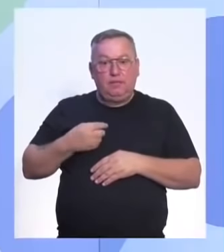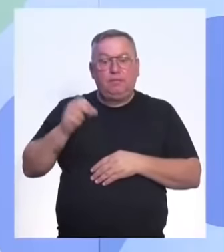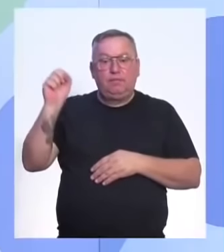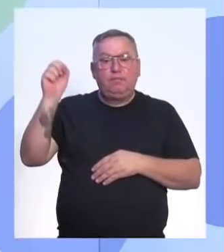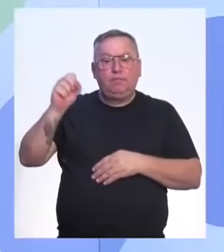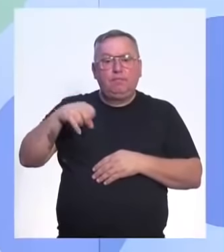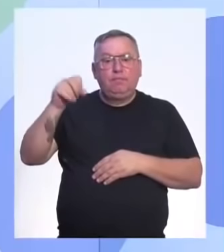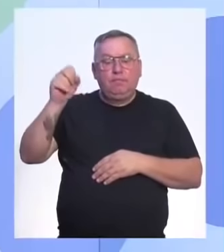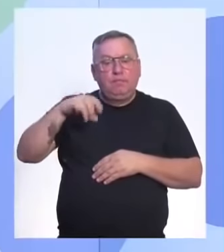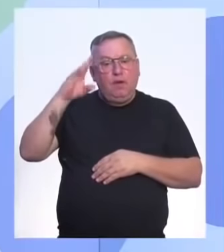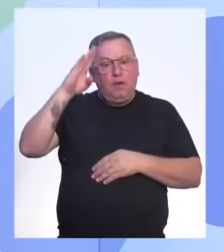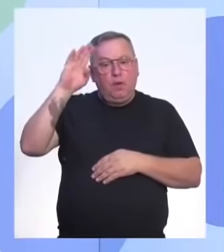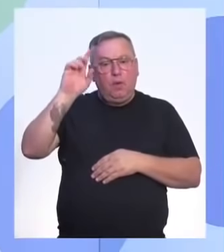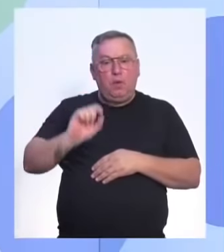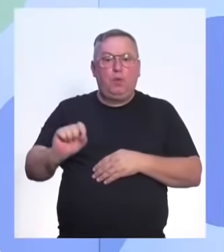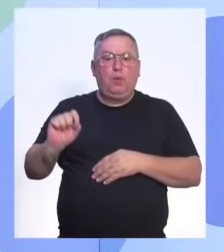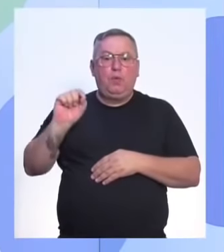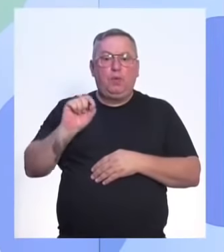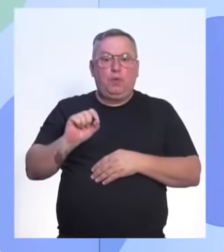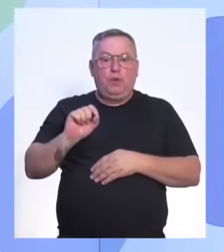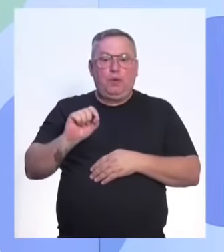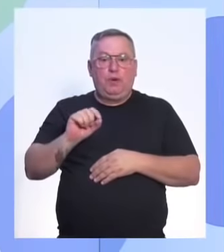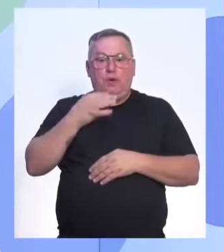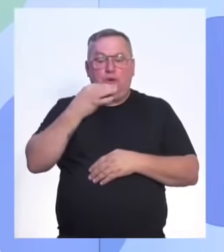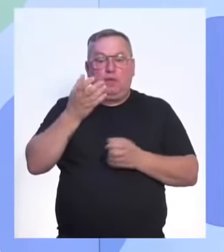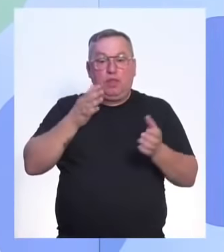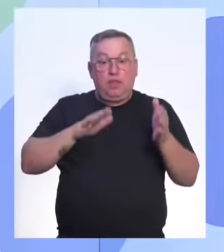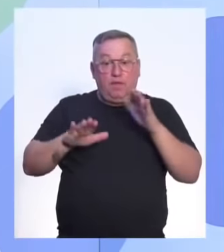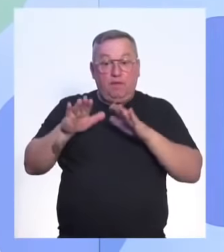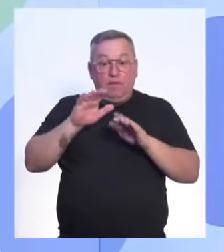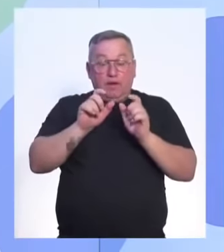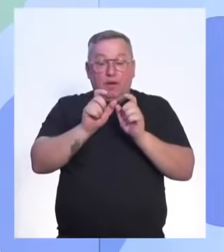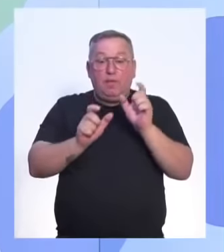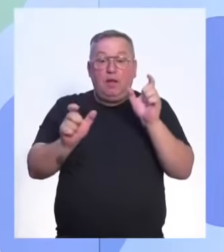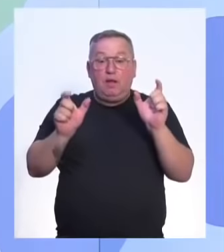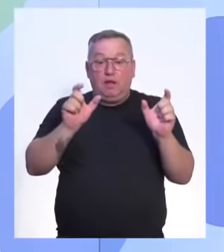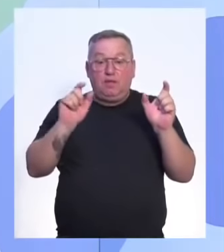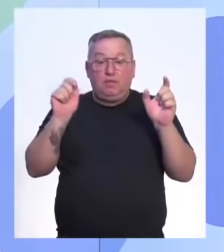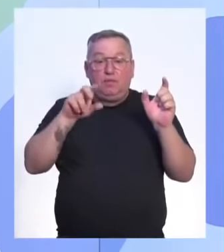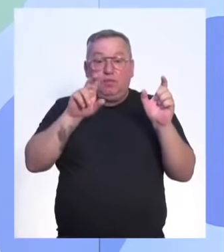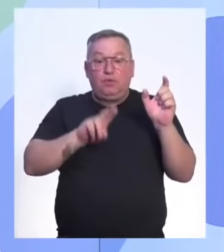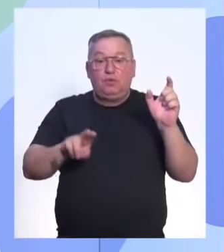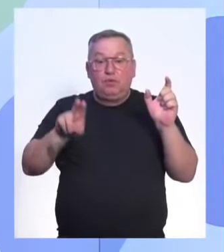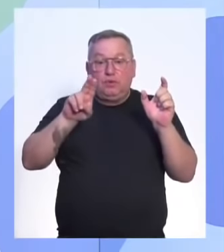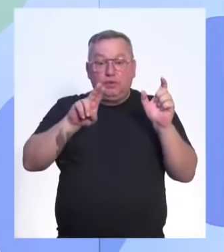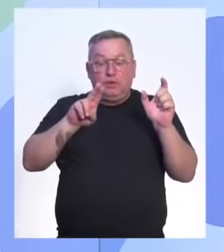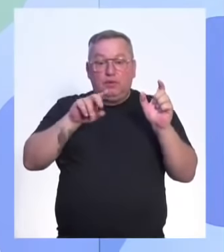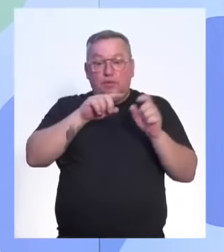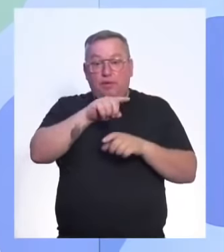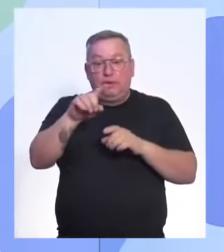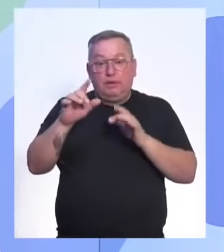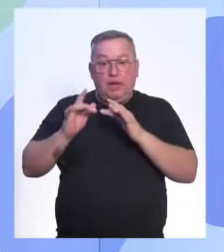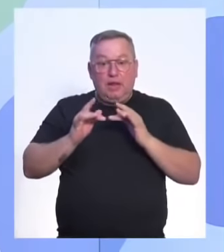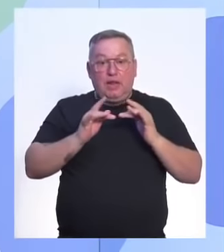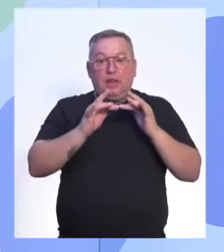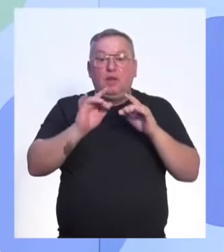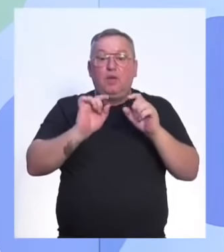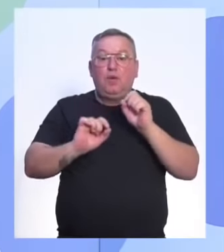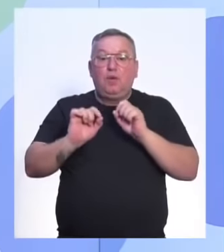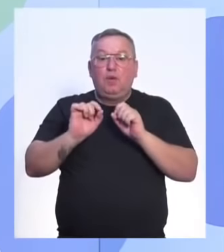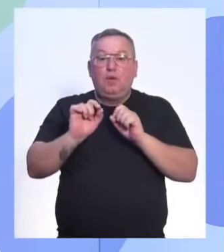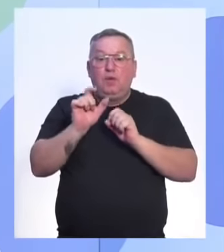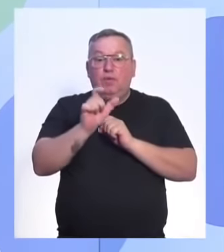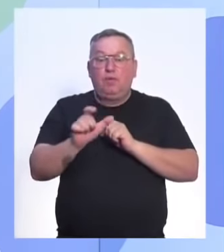Sim. Principalmente, né? Acho que talvez a palavra, Osmar, que a gente pode utilizar para essa relação é a palavra